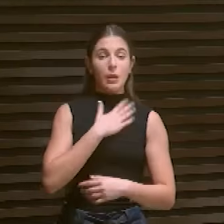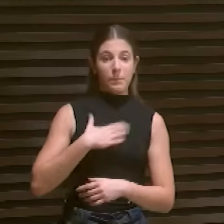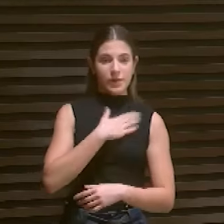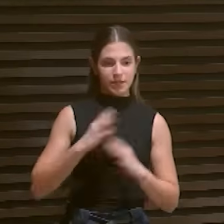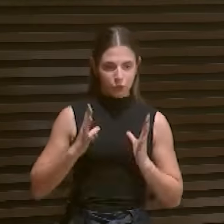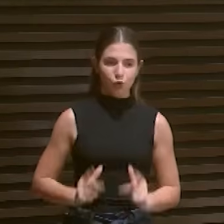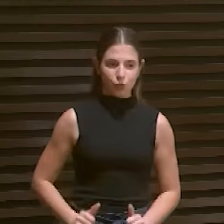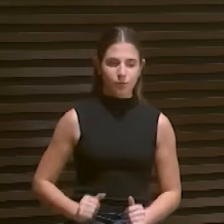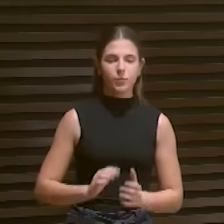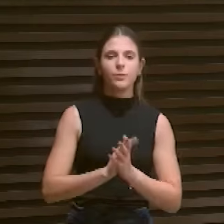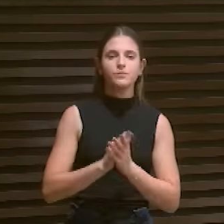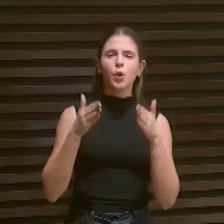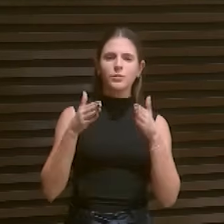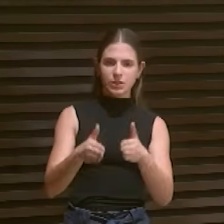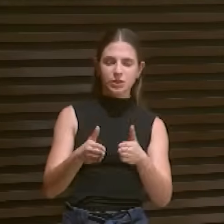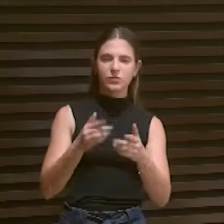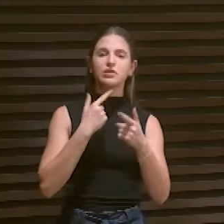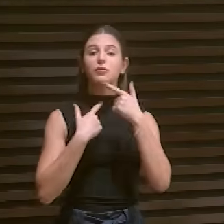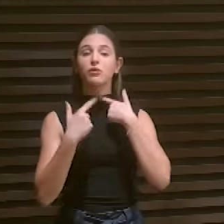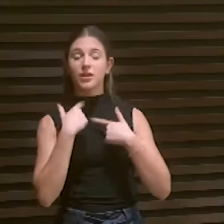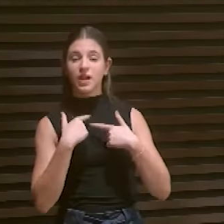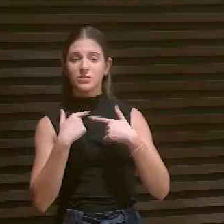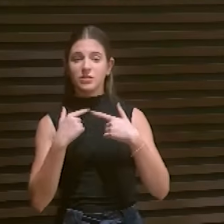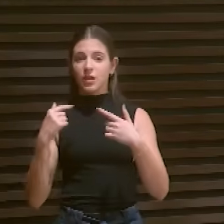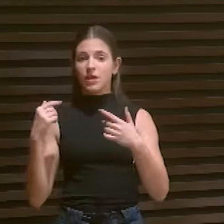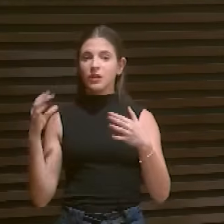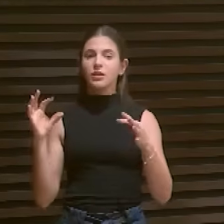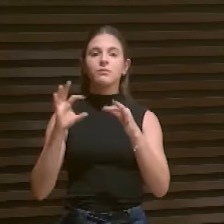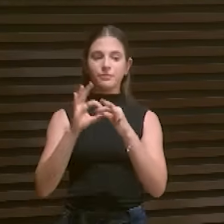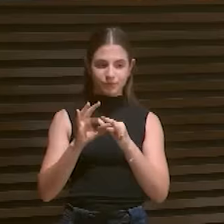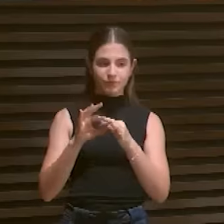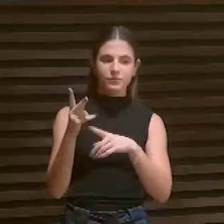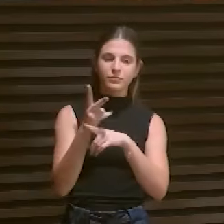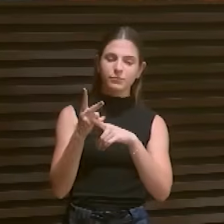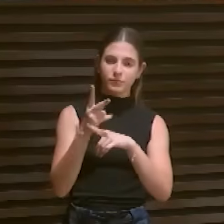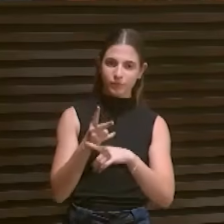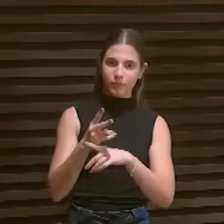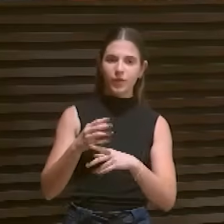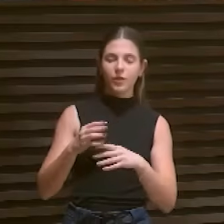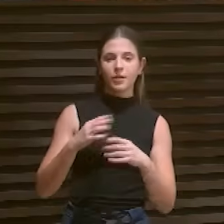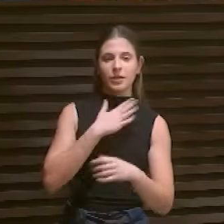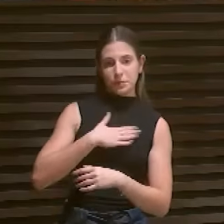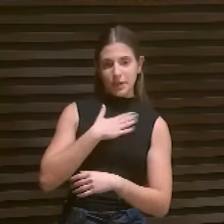objetivos e ambições que acompanham essa busca por prazer físico. Martinho Lutero, ele